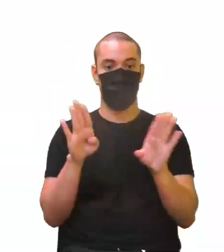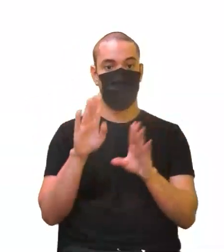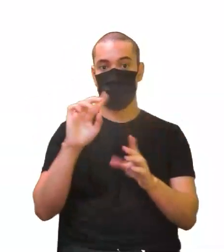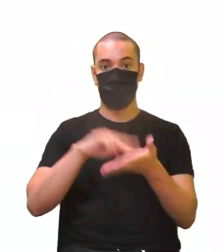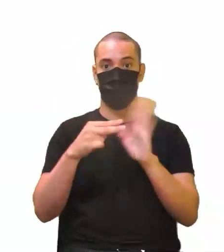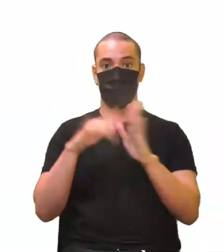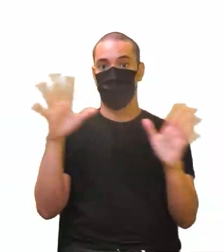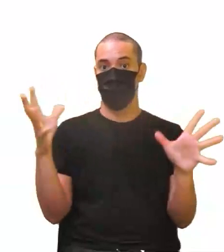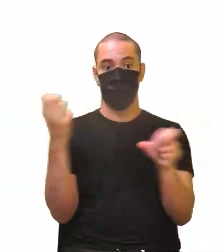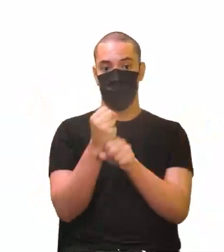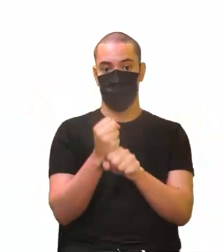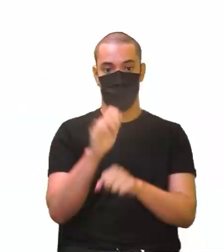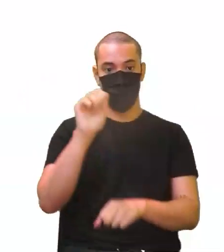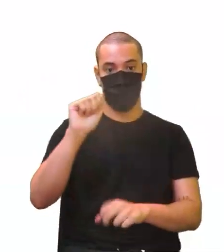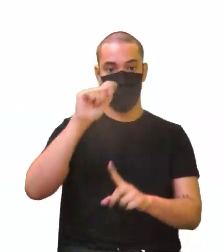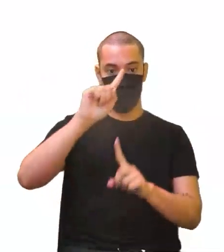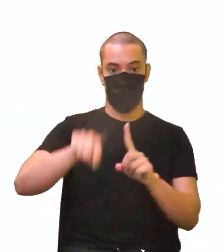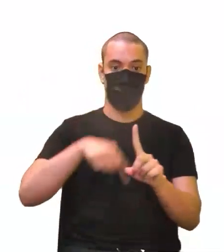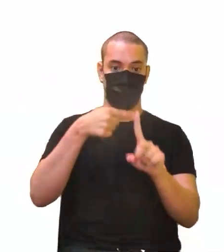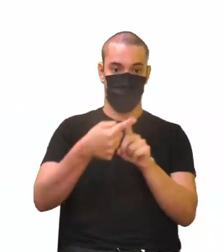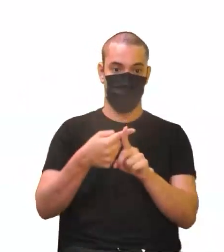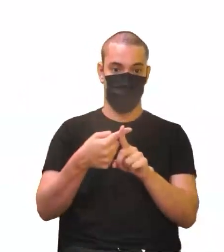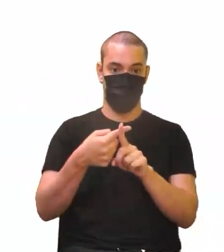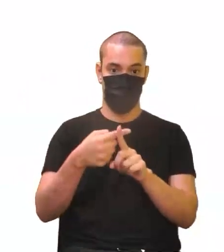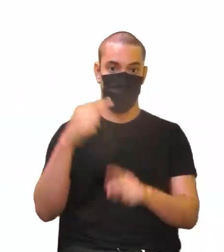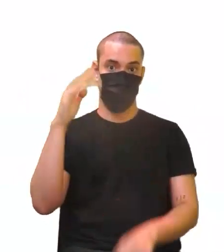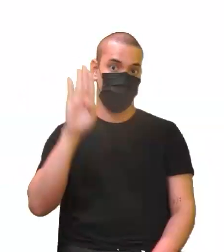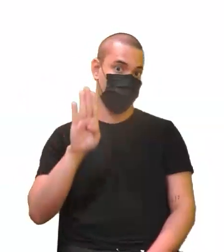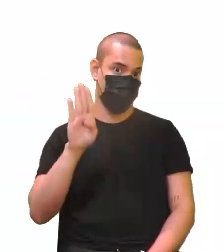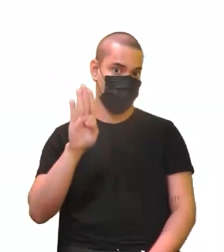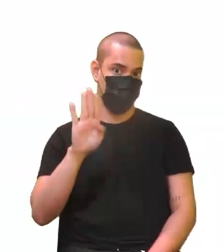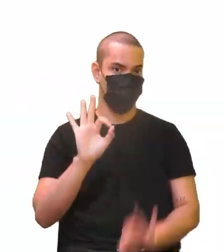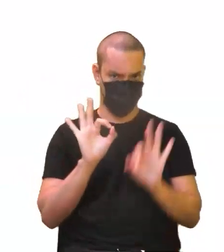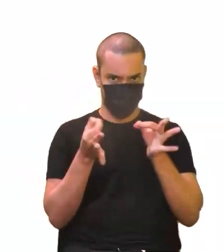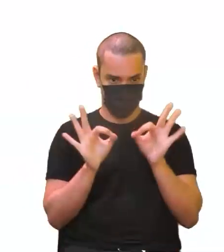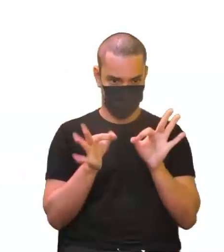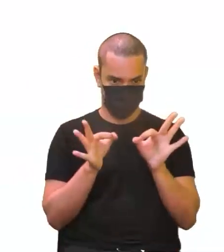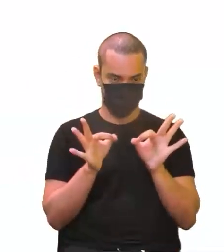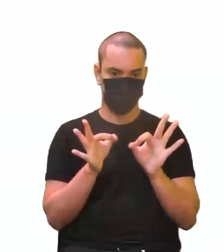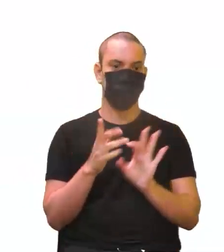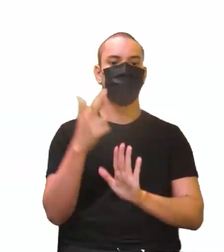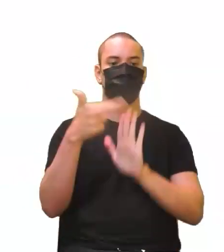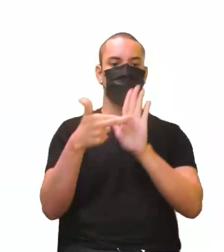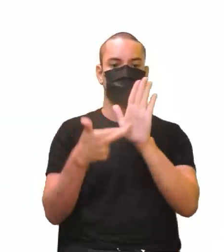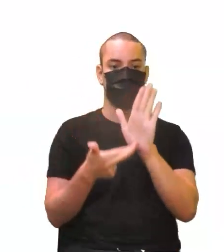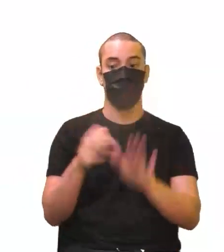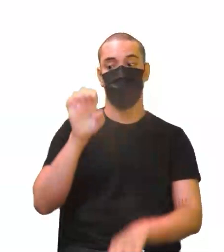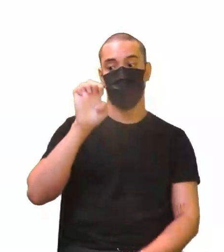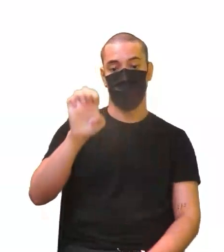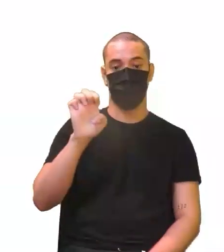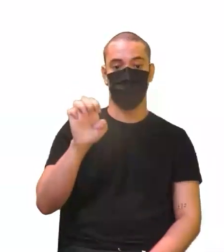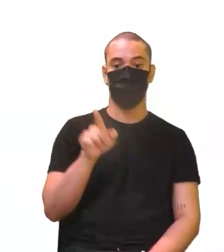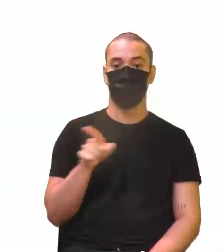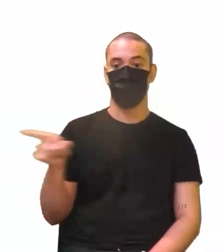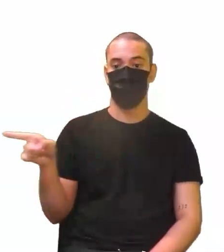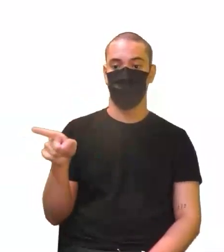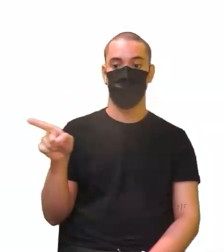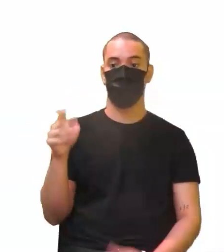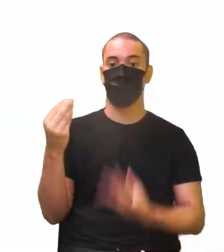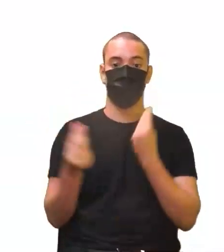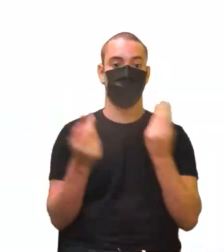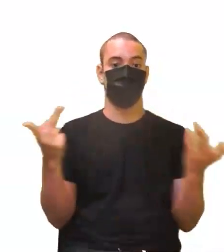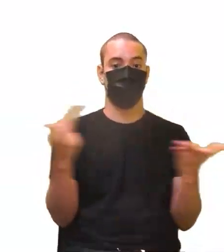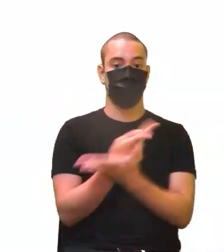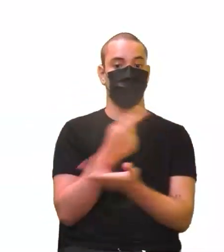soma, né? Probabilidade A mais probabilidade do evento B. Na regra do E, é a probabilidade